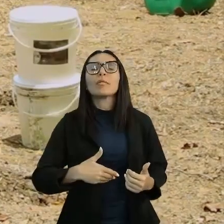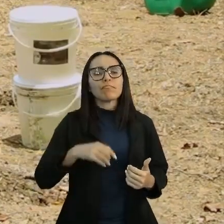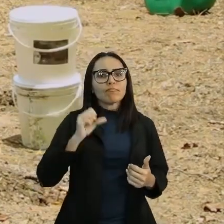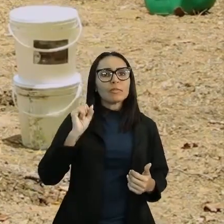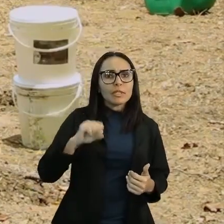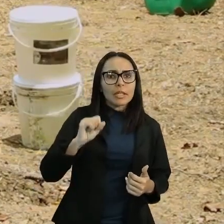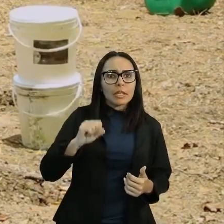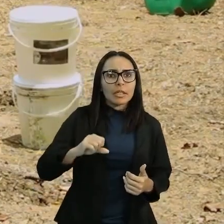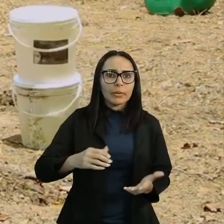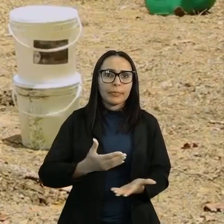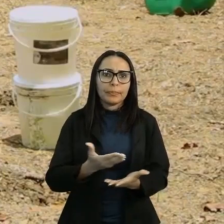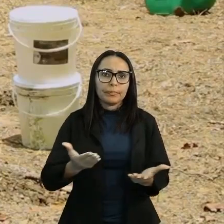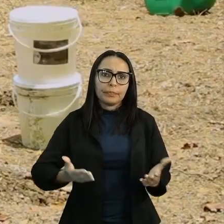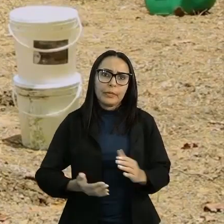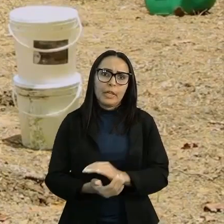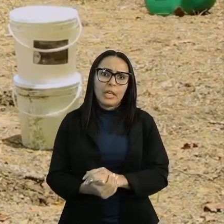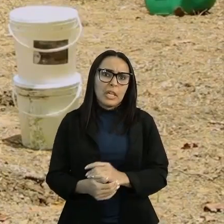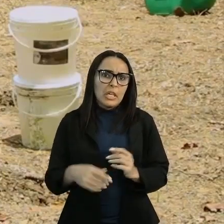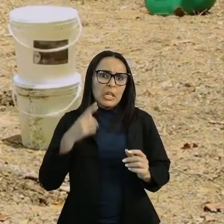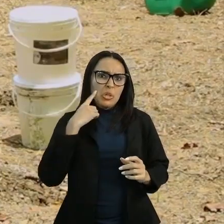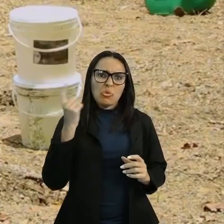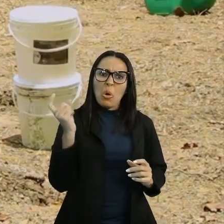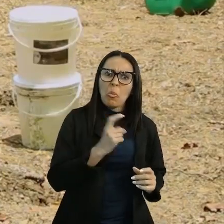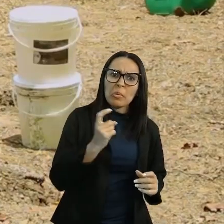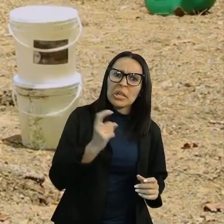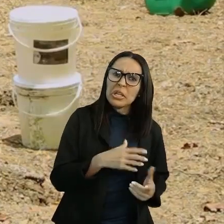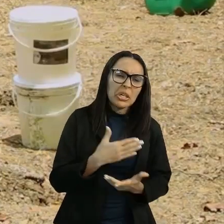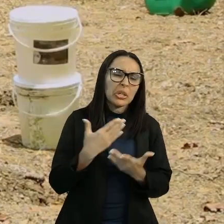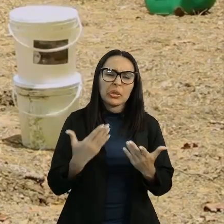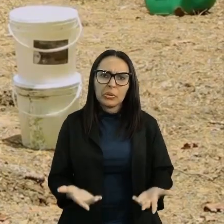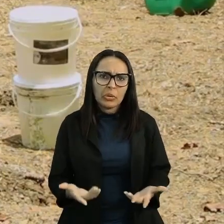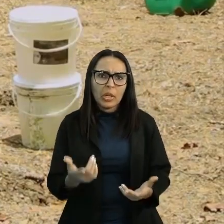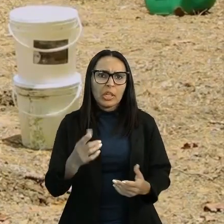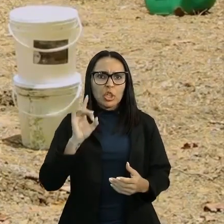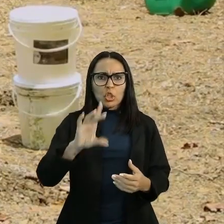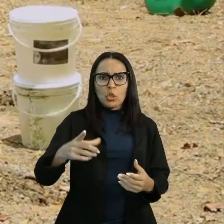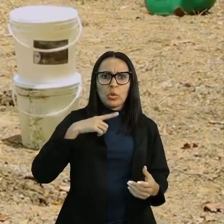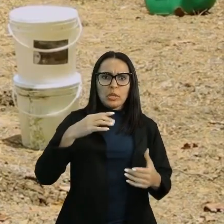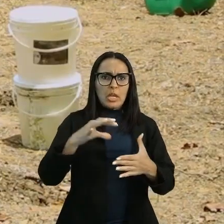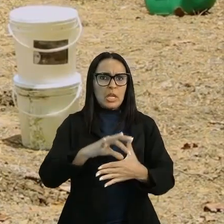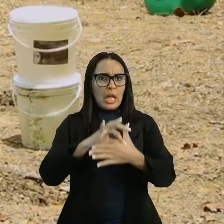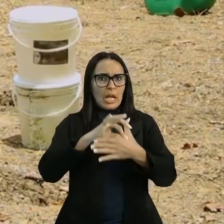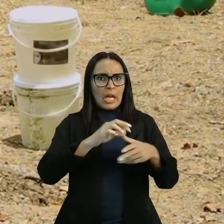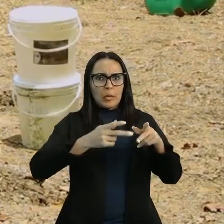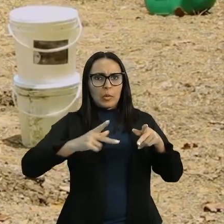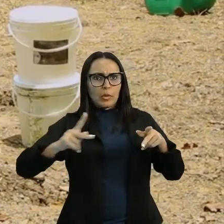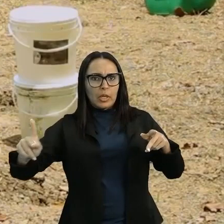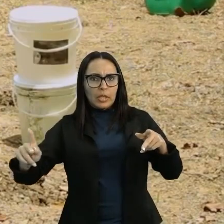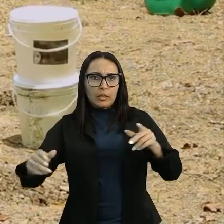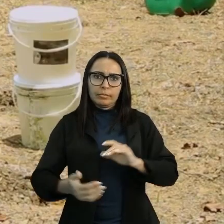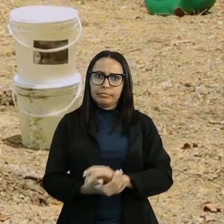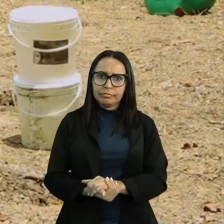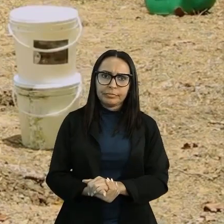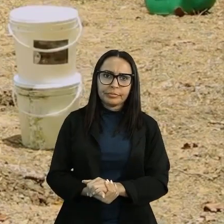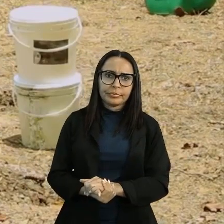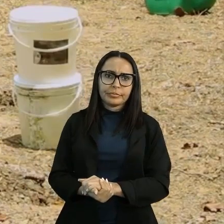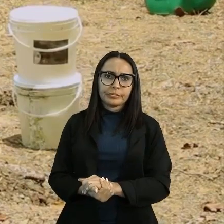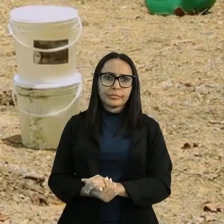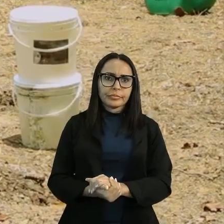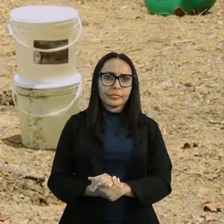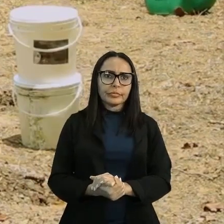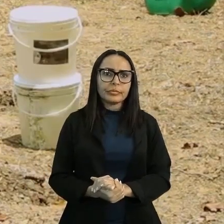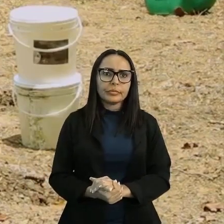de vitaminas, minerais, proteínas, que pode substituir tranquilamente a carne. Sim, então, a proteína, a né?